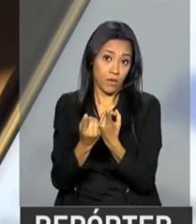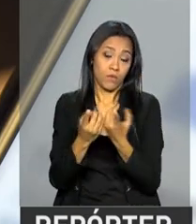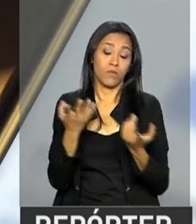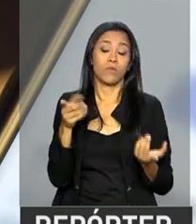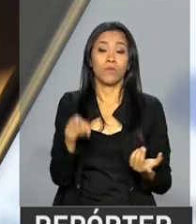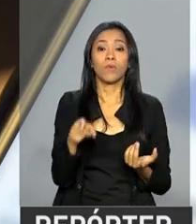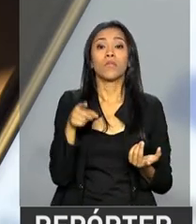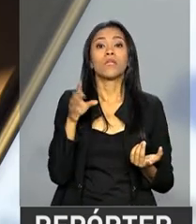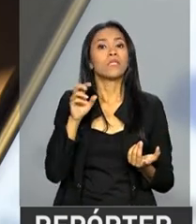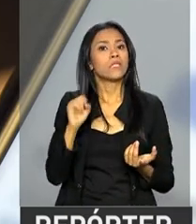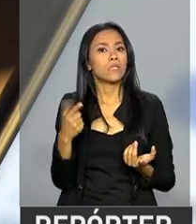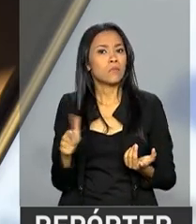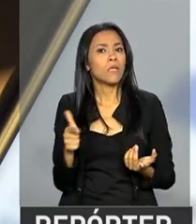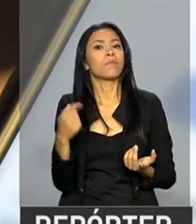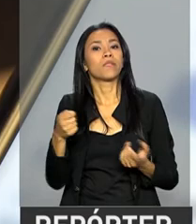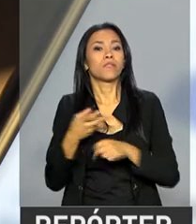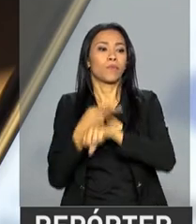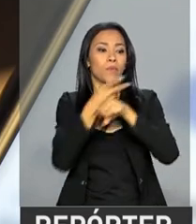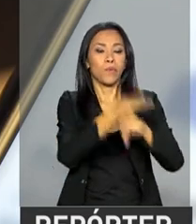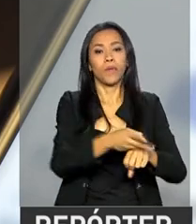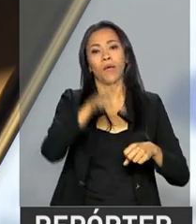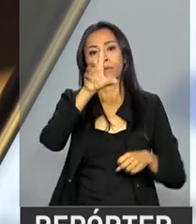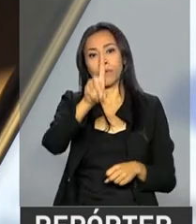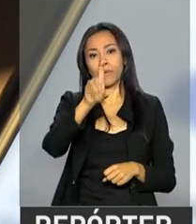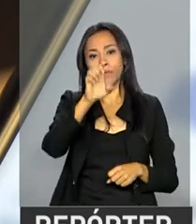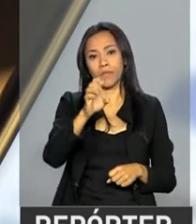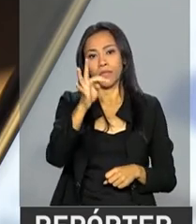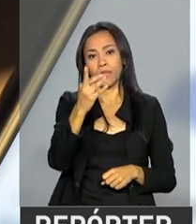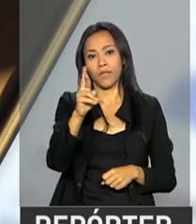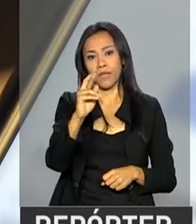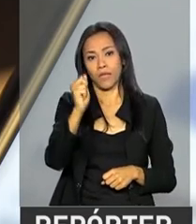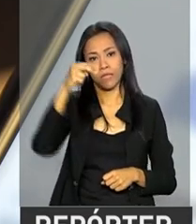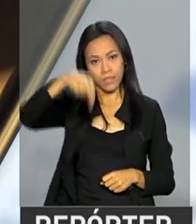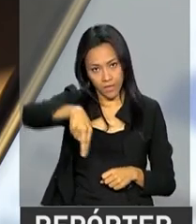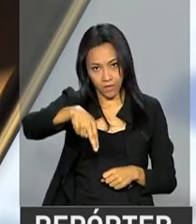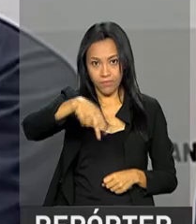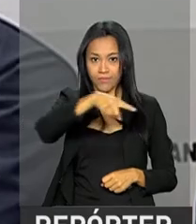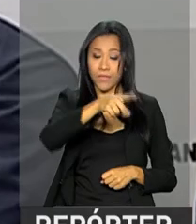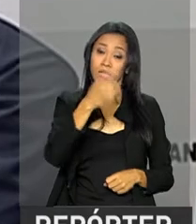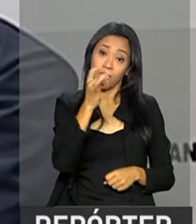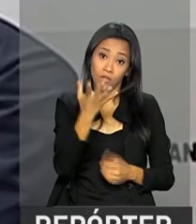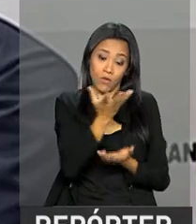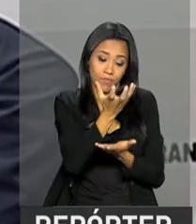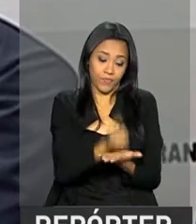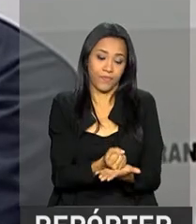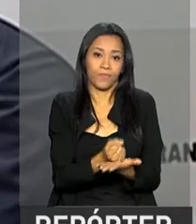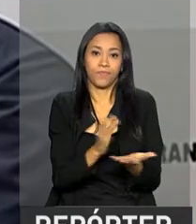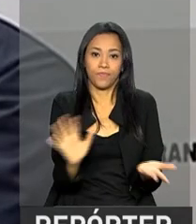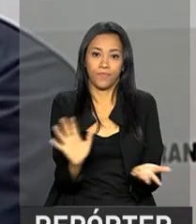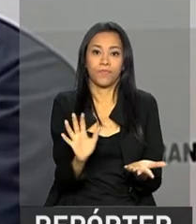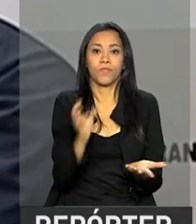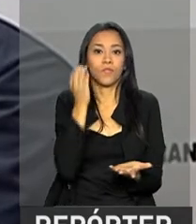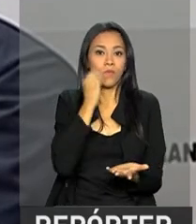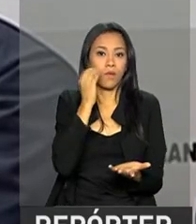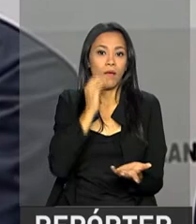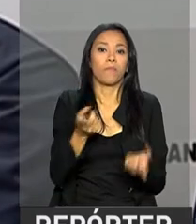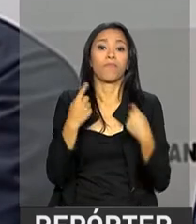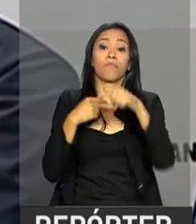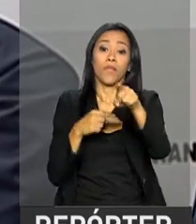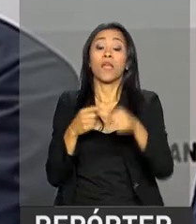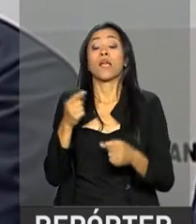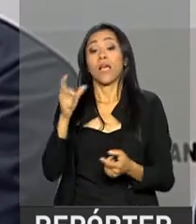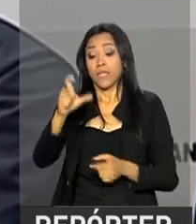é preciso ir ao detran para se cadastrar aí é só baixar o aplicativo o ministro ressaltou que a cnh de papel